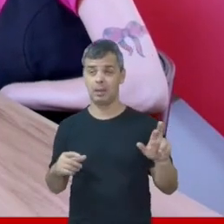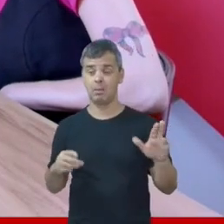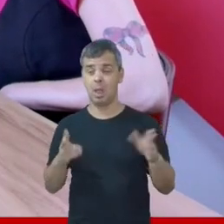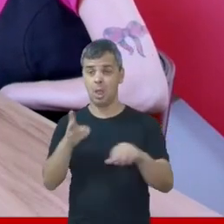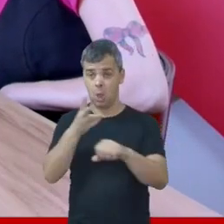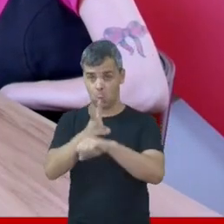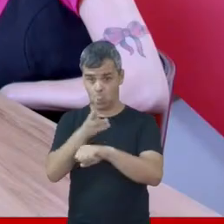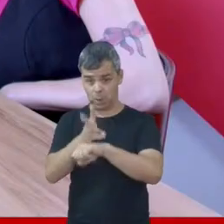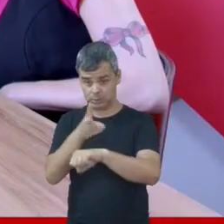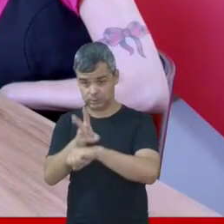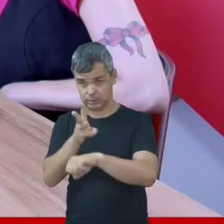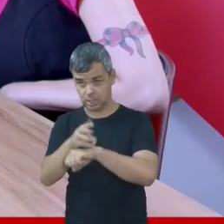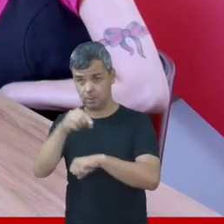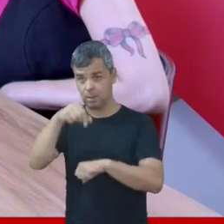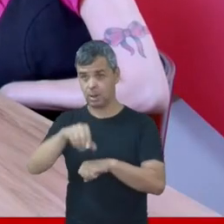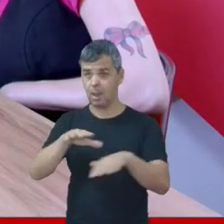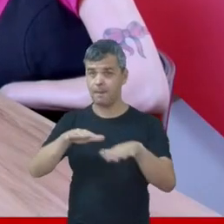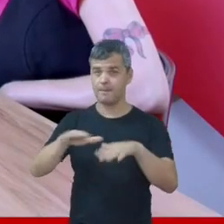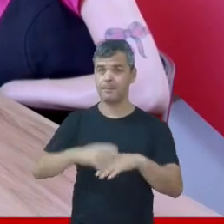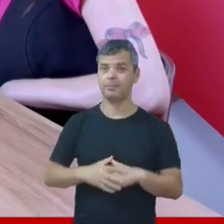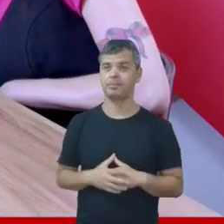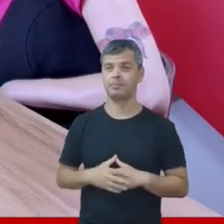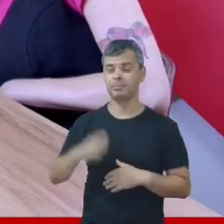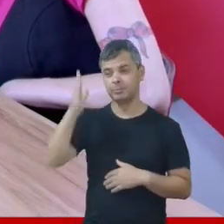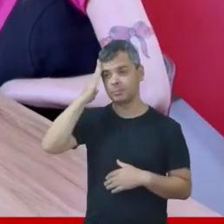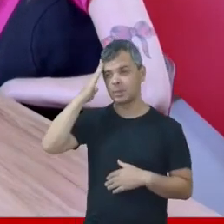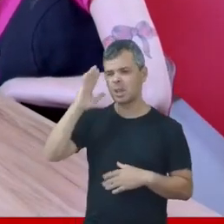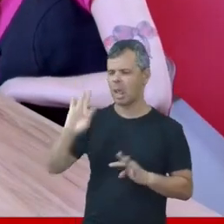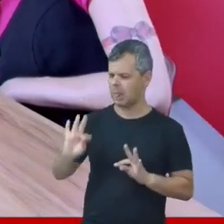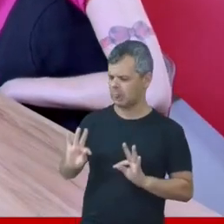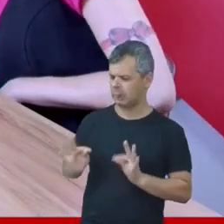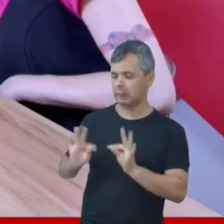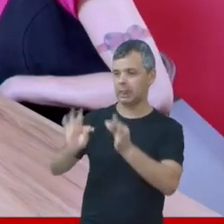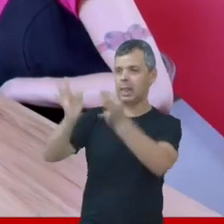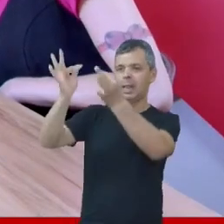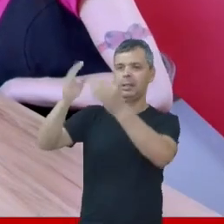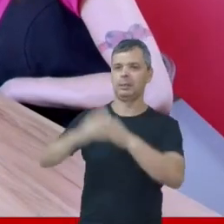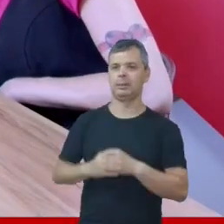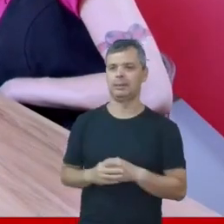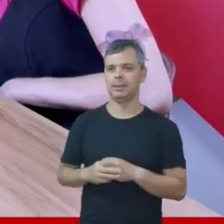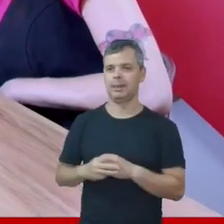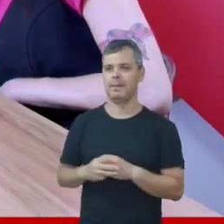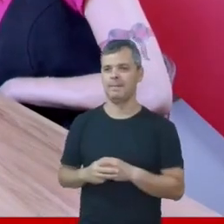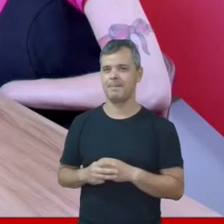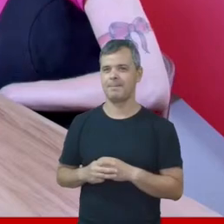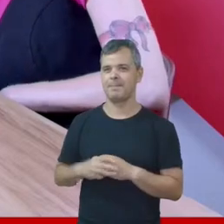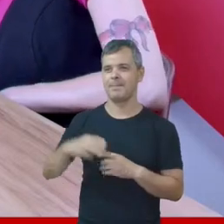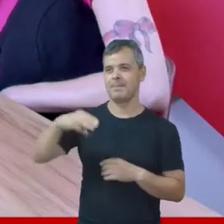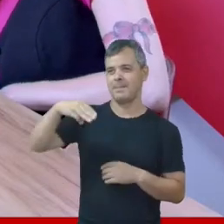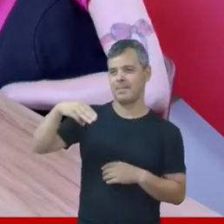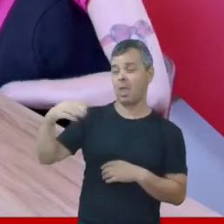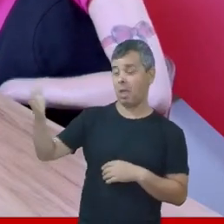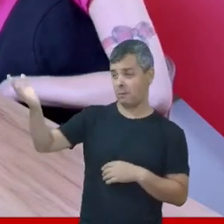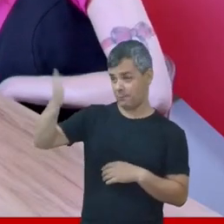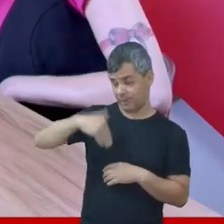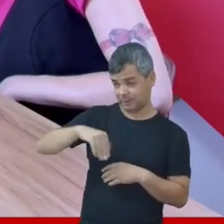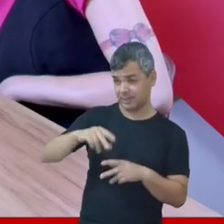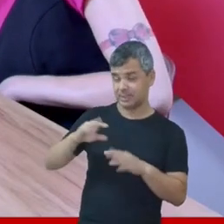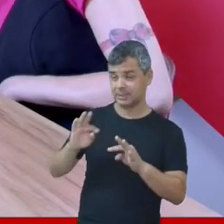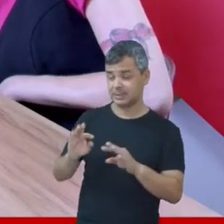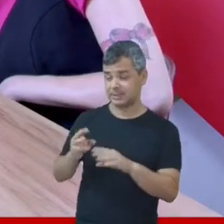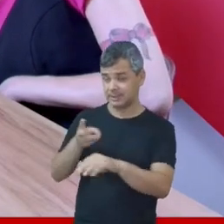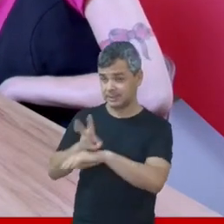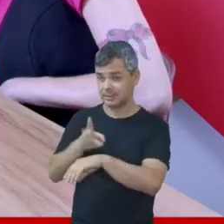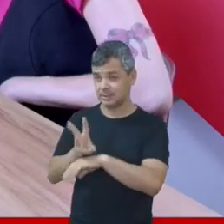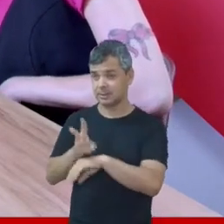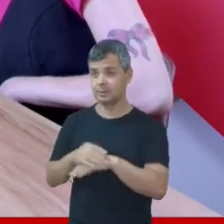aqui no Pode Tremer? Que é tecnologia, querido. Pois é, que é tecnologia. Vem de zap. Vem de zap. Vem de zap,